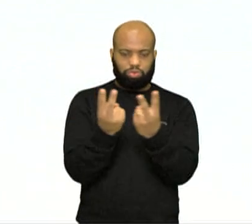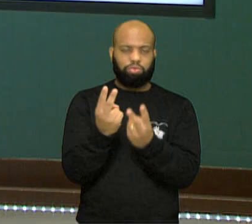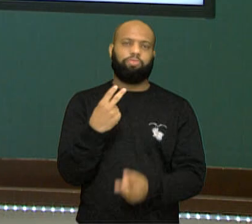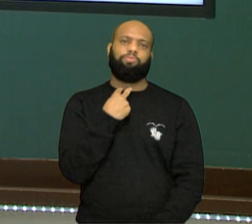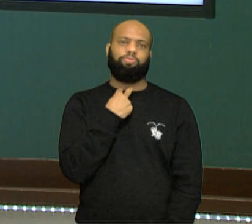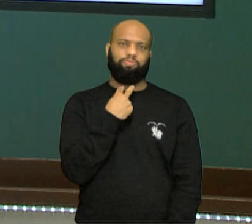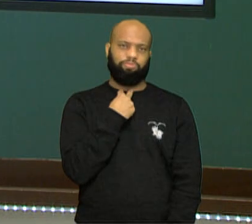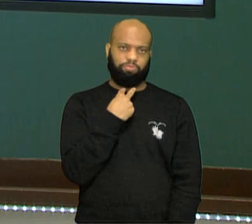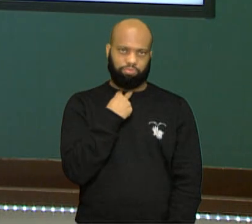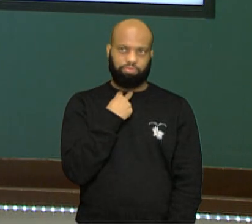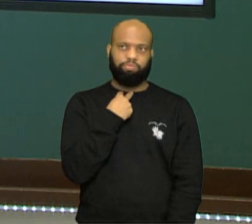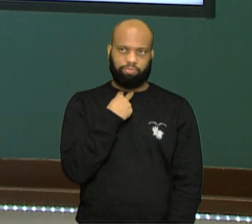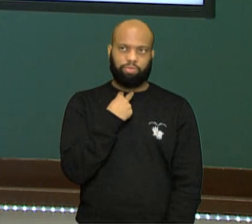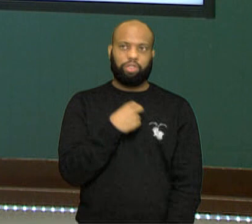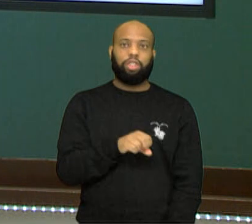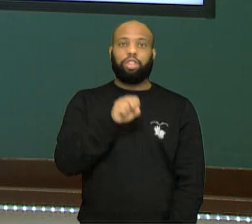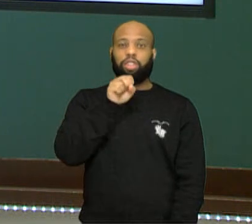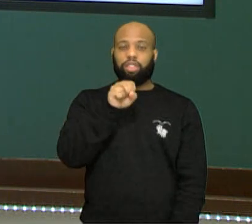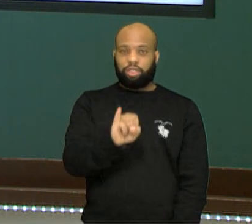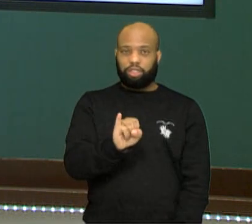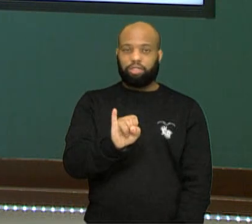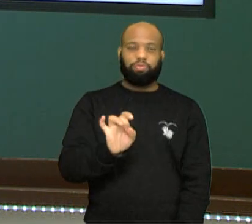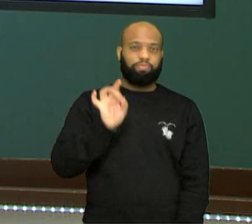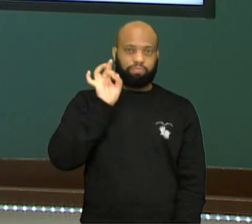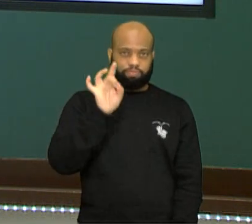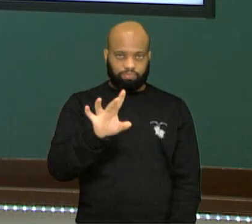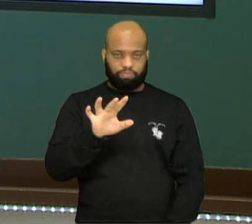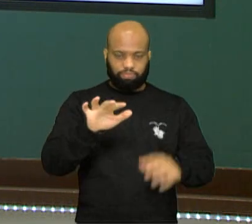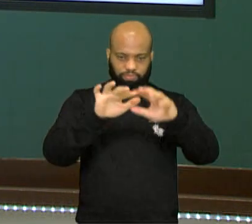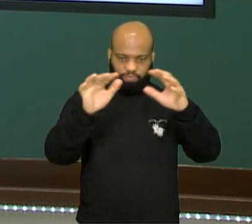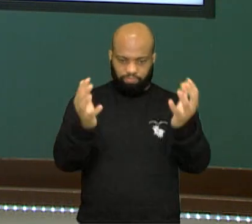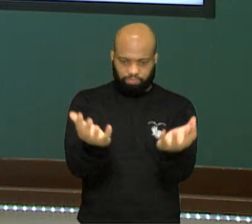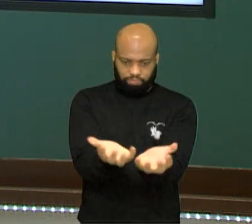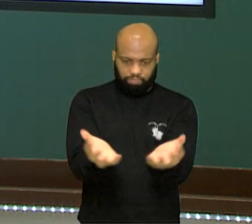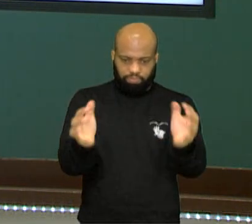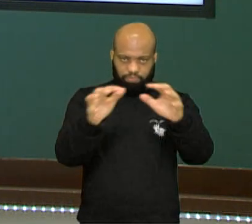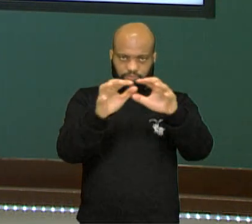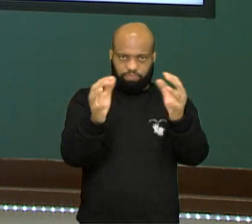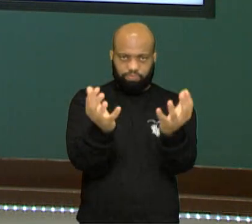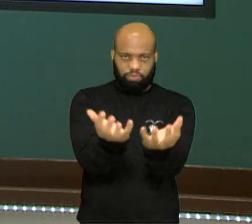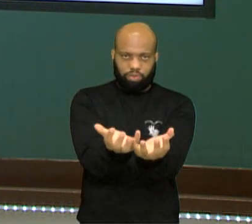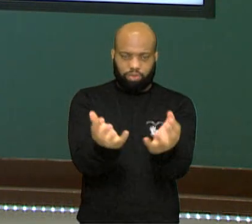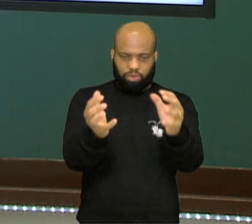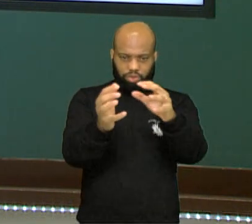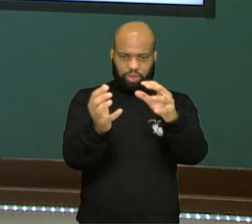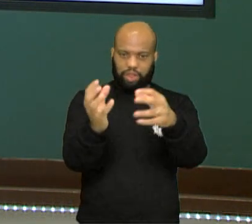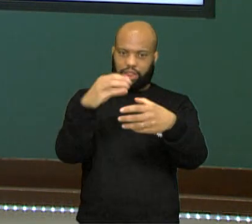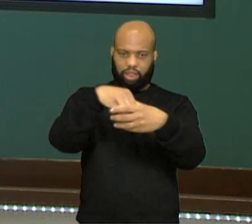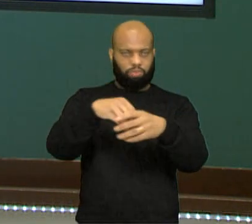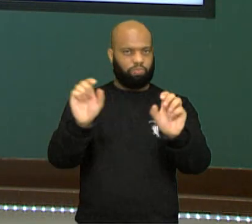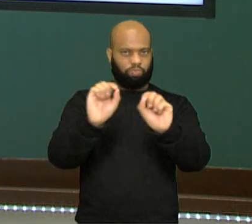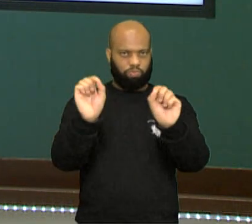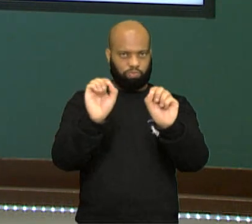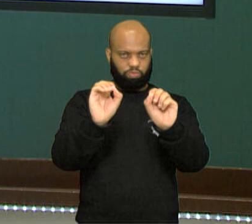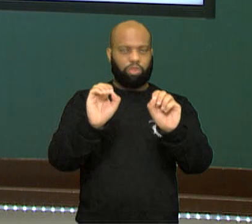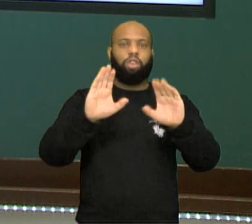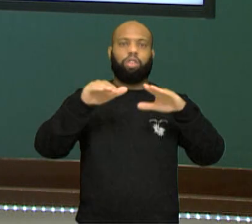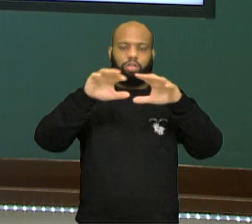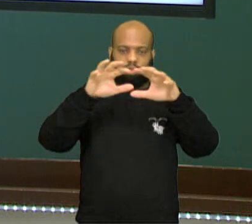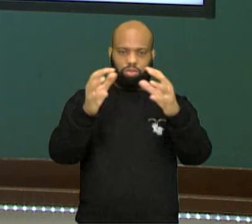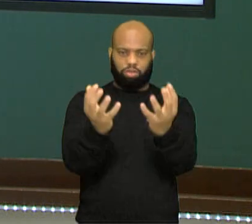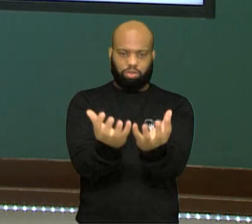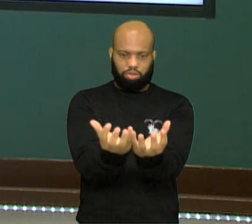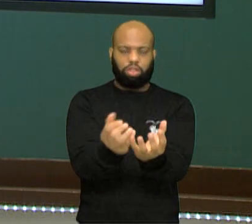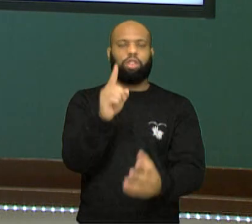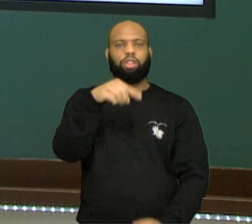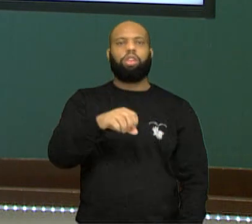Quando a gente fala apenas da superfície, nós estamos falando da casca em torno, ou seja, exatamente a